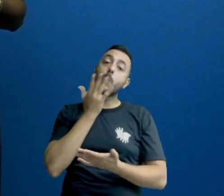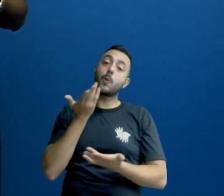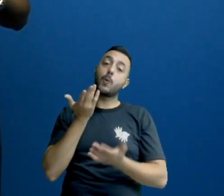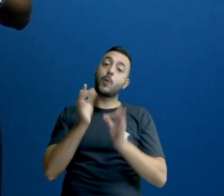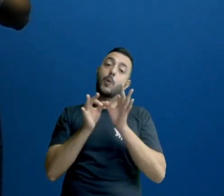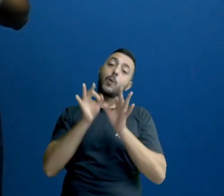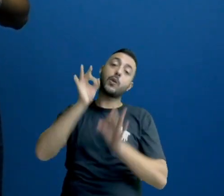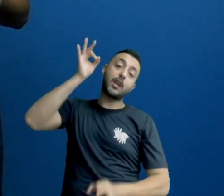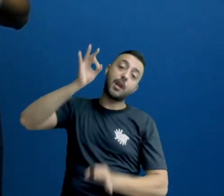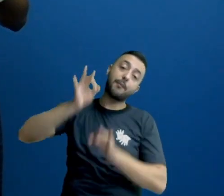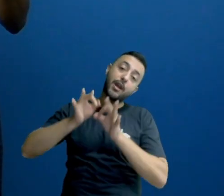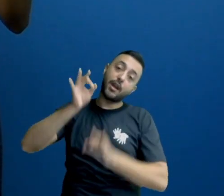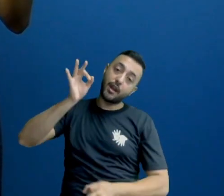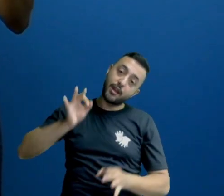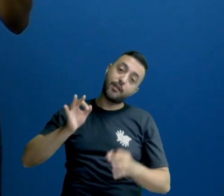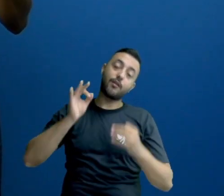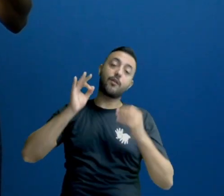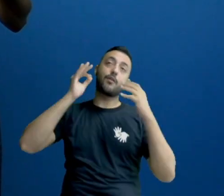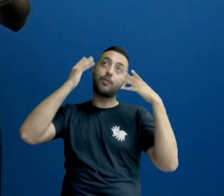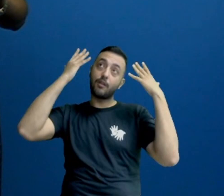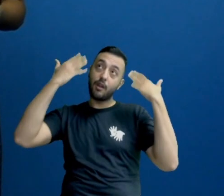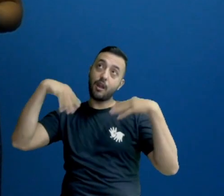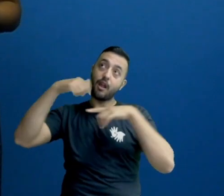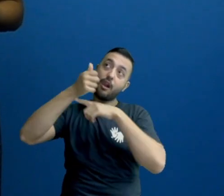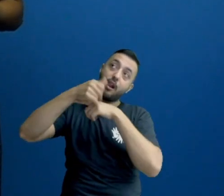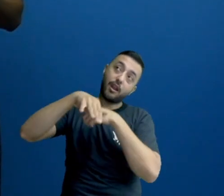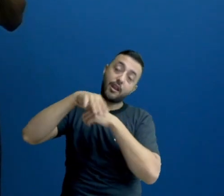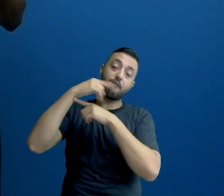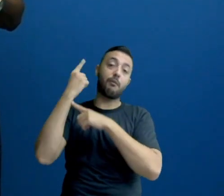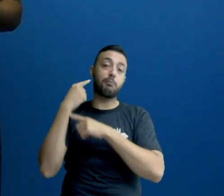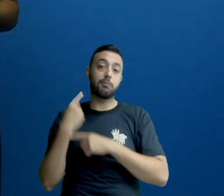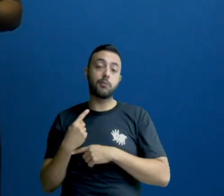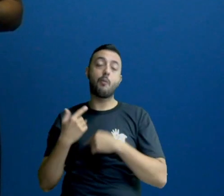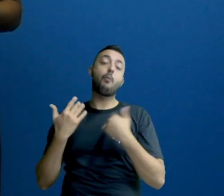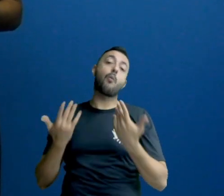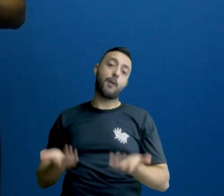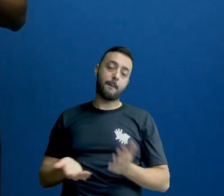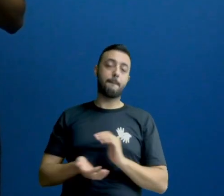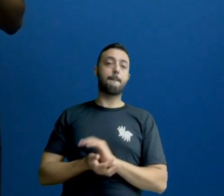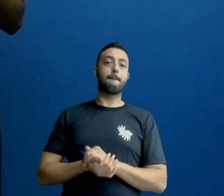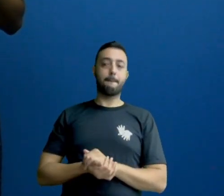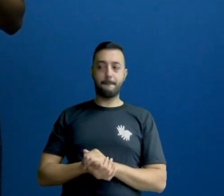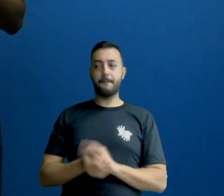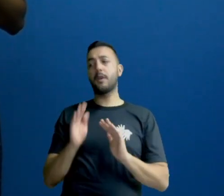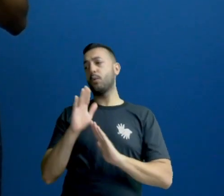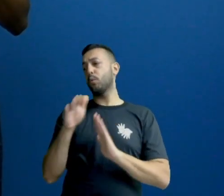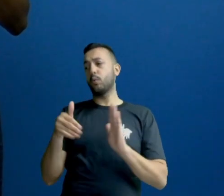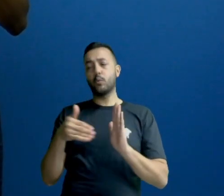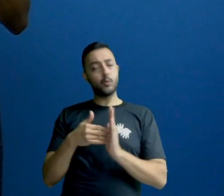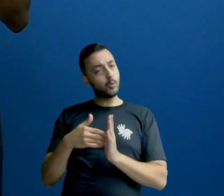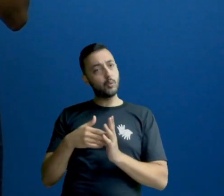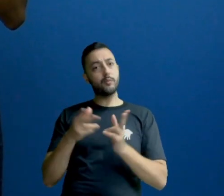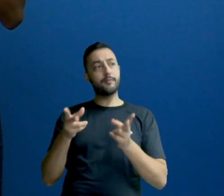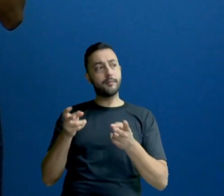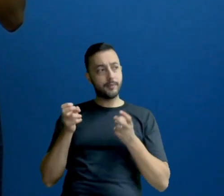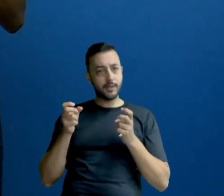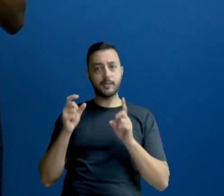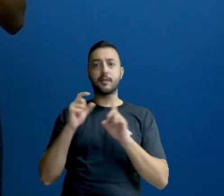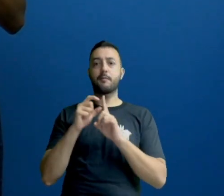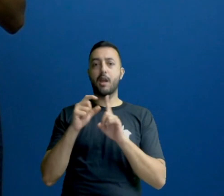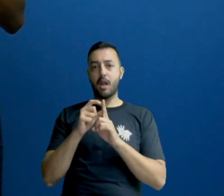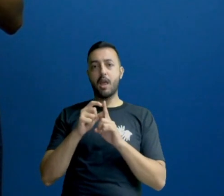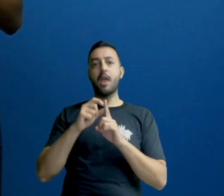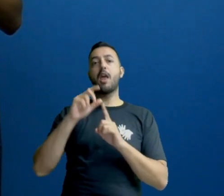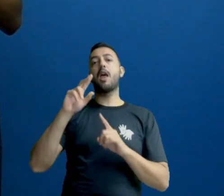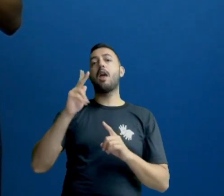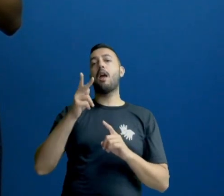comprimento e a textura, ou seja, o tipo de cabelo que nós estamos falando. E para todos esses, a gente nota que a palavra hair,